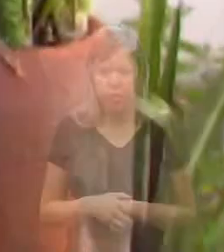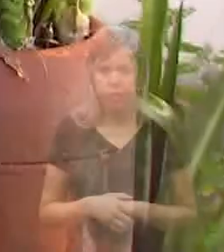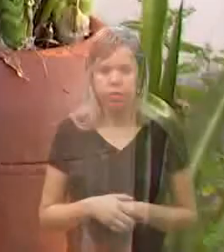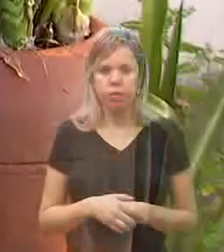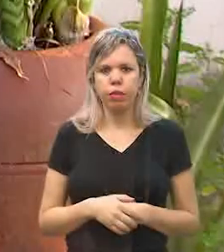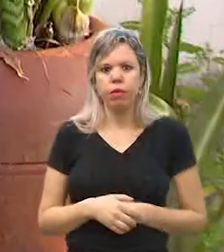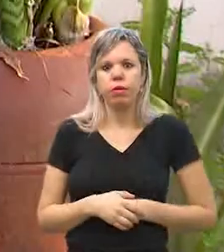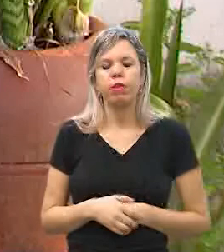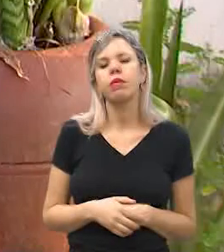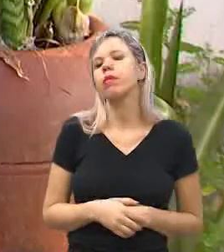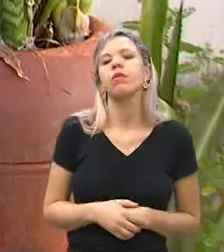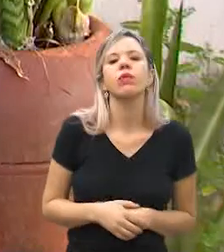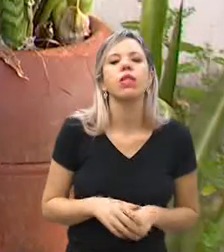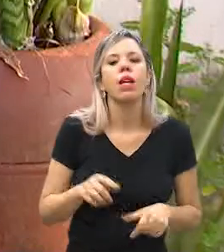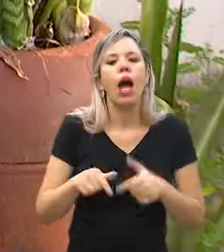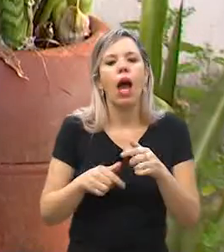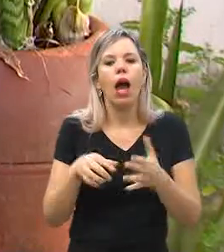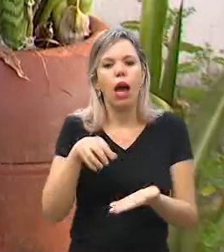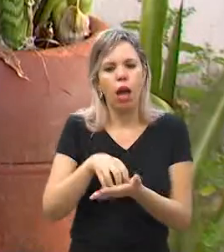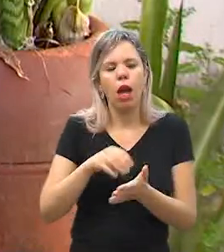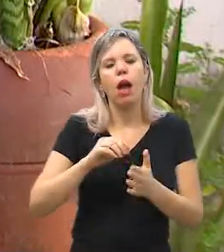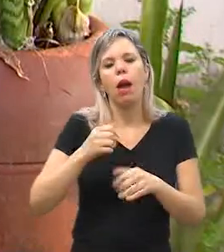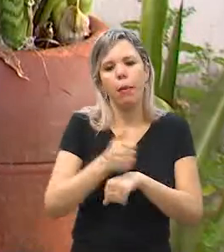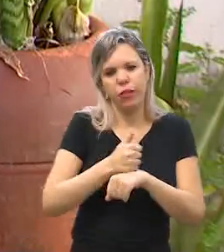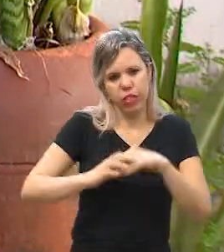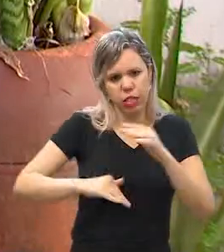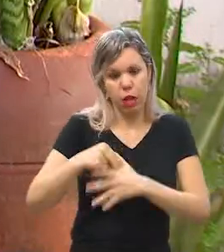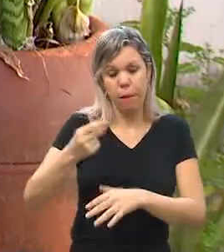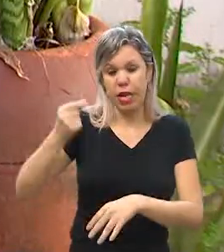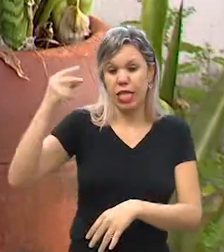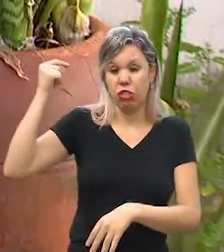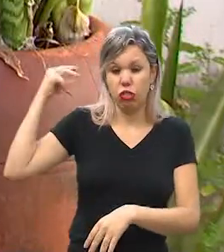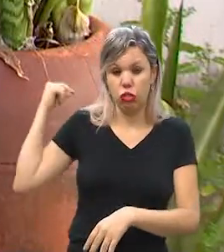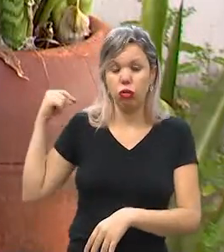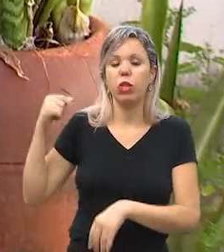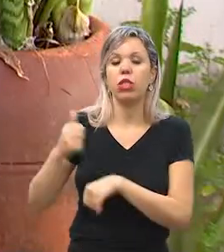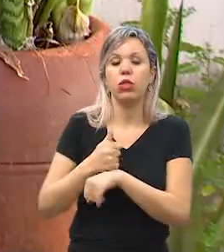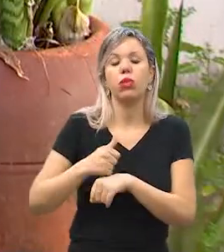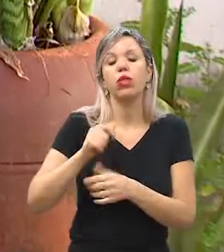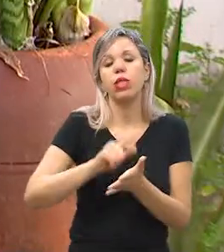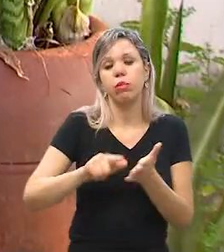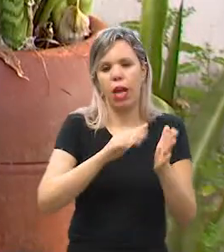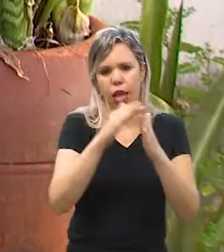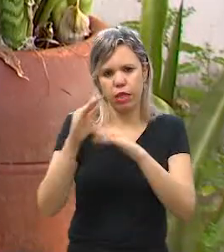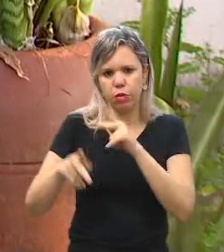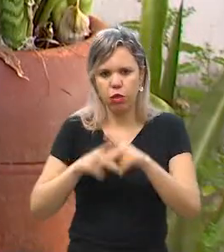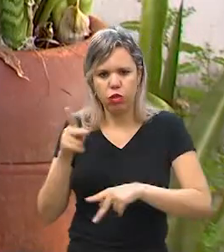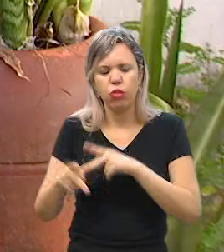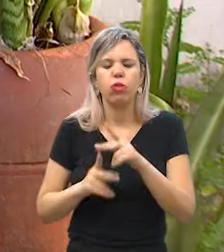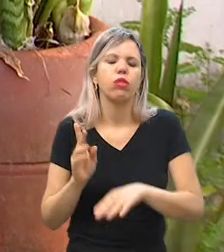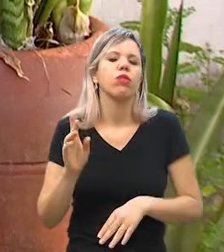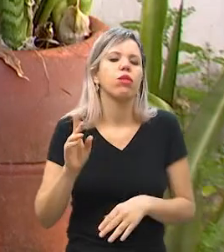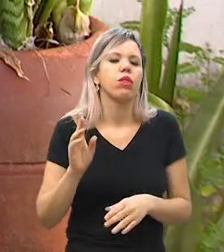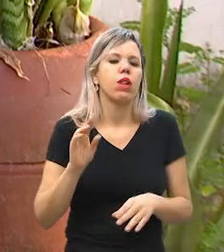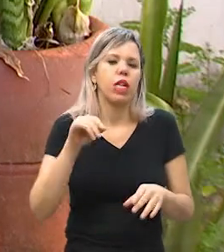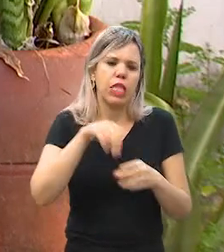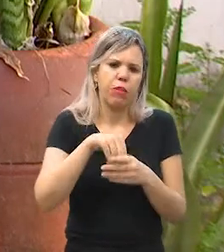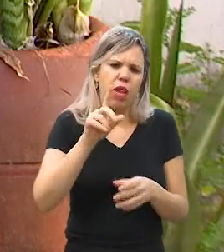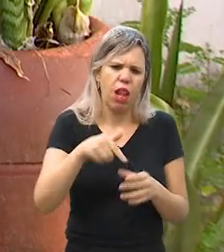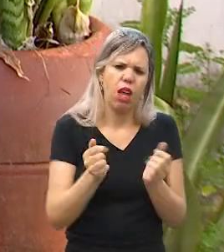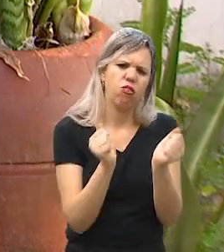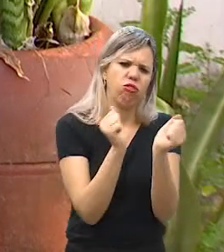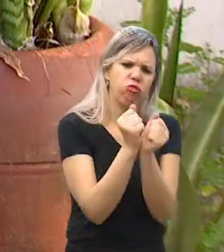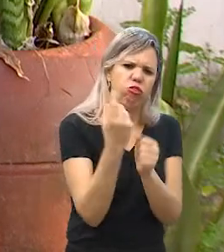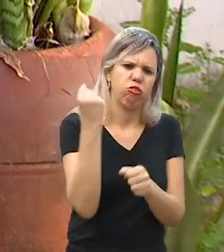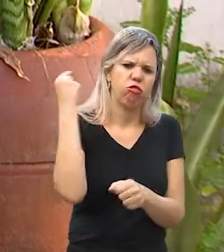A categoria das trabalhadoras domésticas é a mais antiga do Brasil, que é lá dentro do tempo da escravatura. Que já na época já